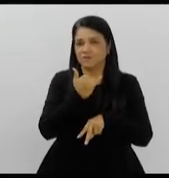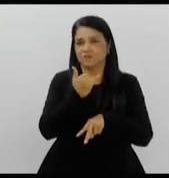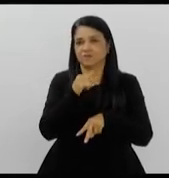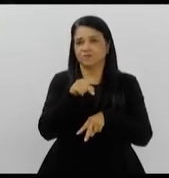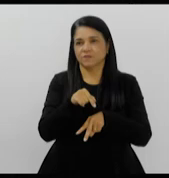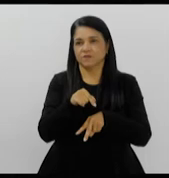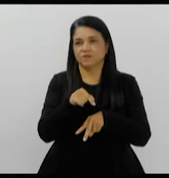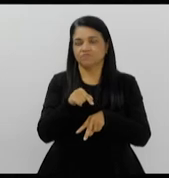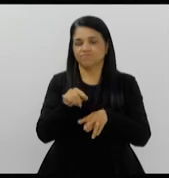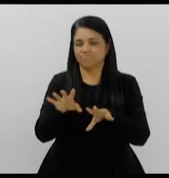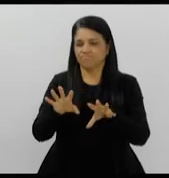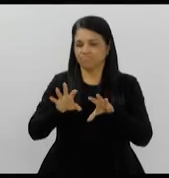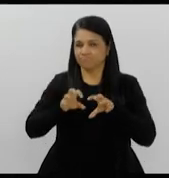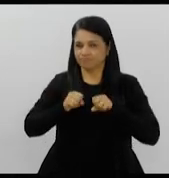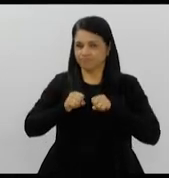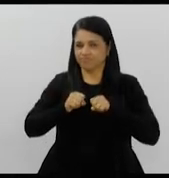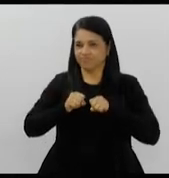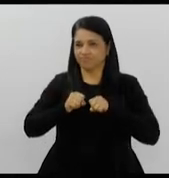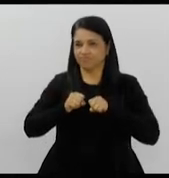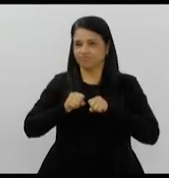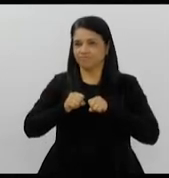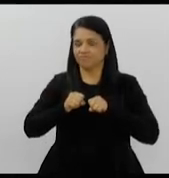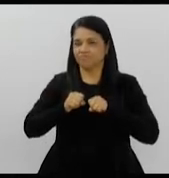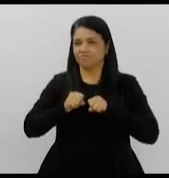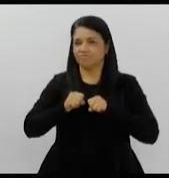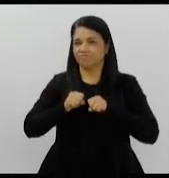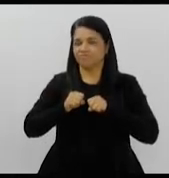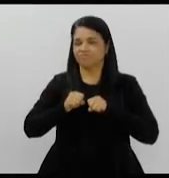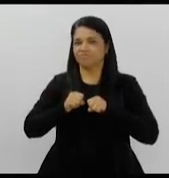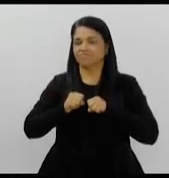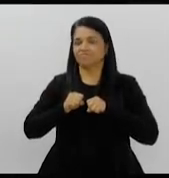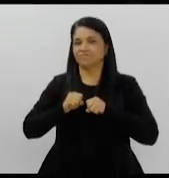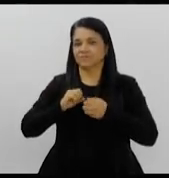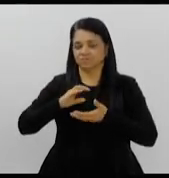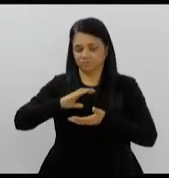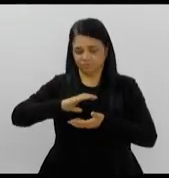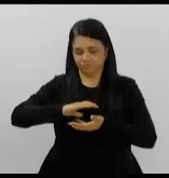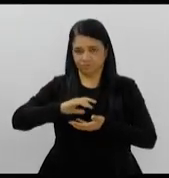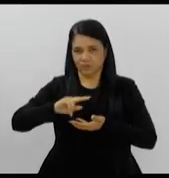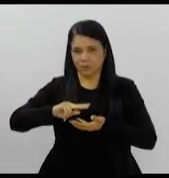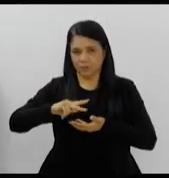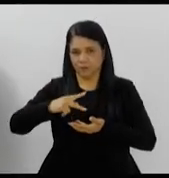que foram contaminadas pelo processo que nós vimos recentemente.